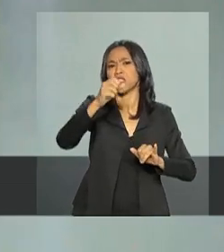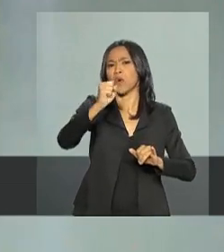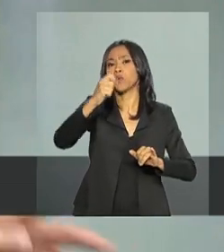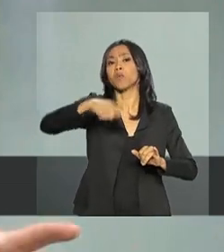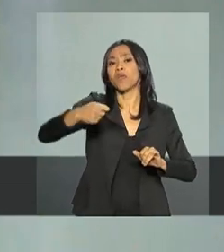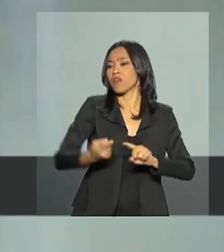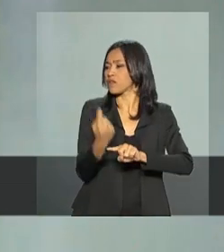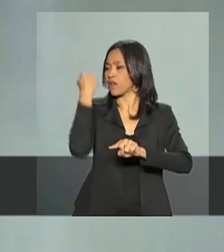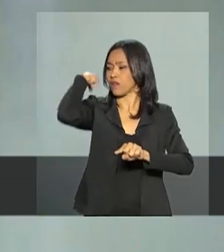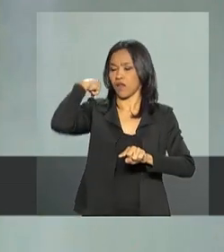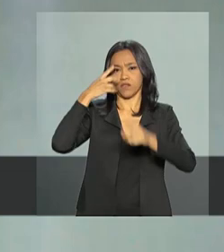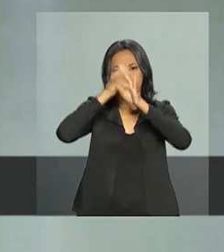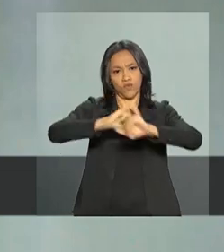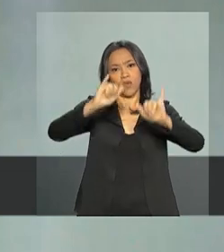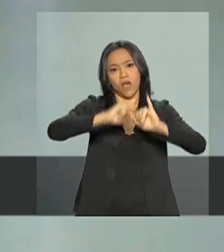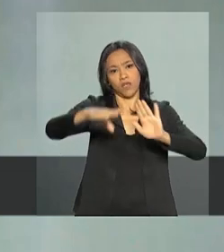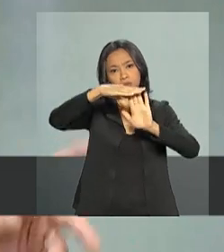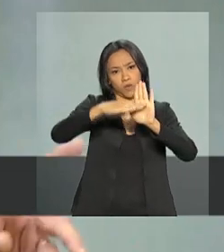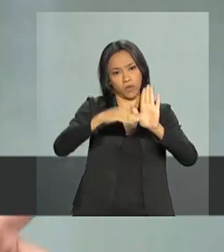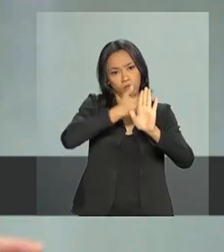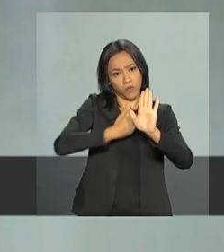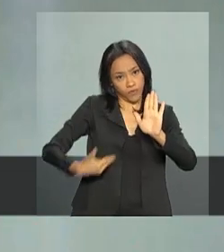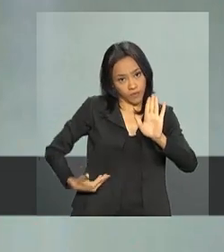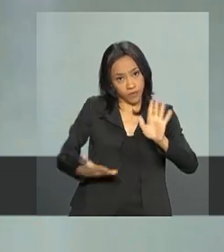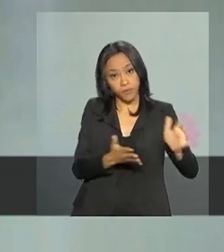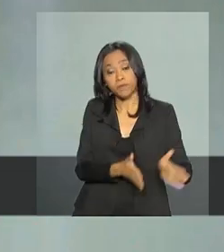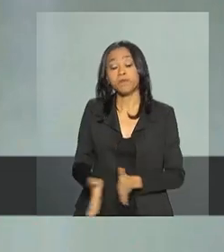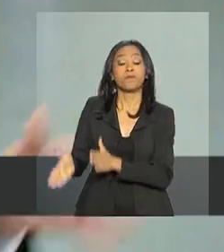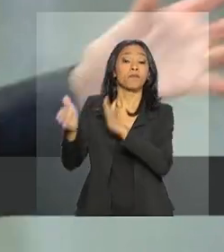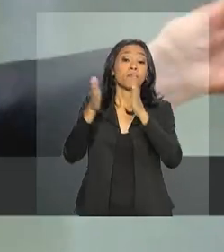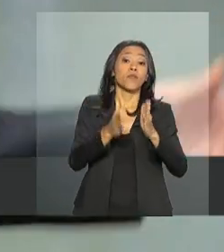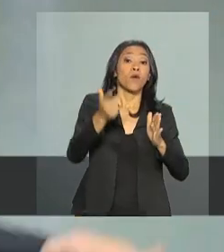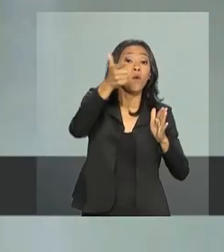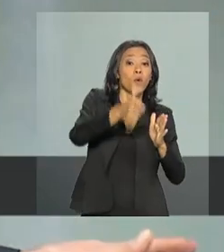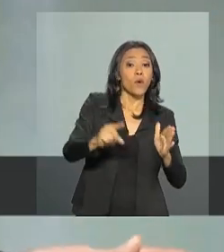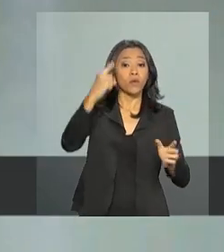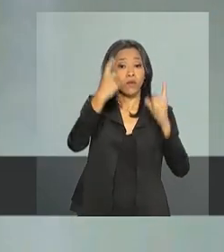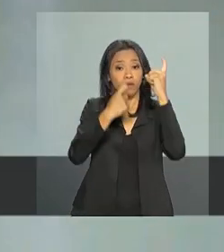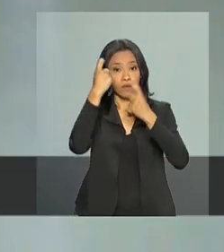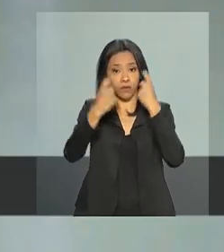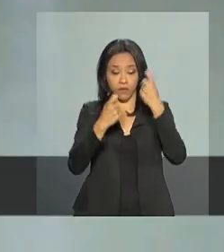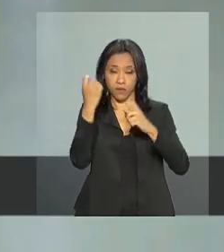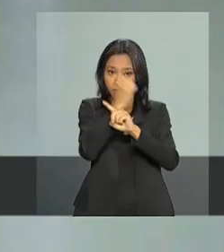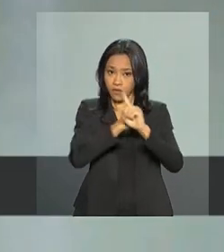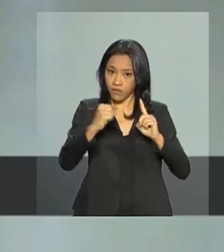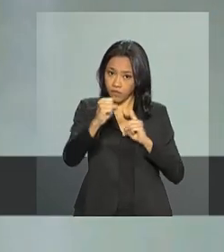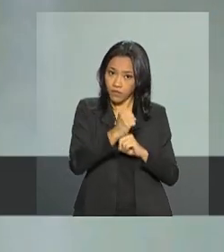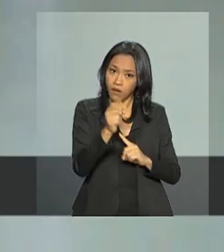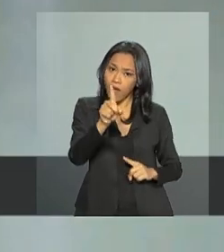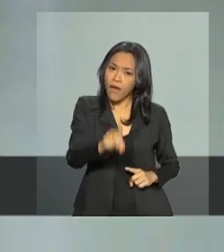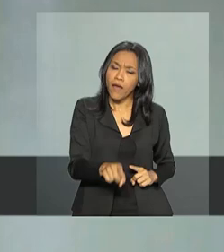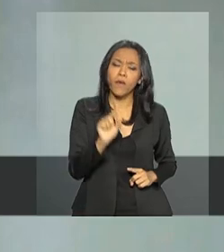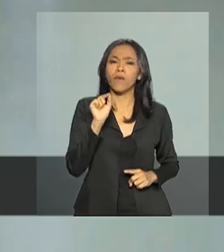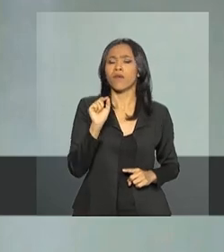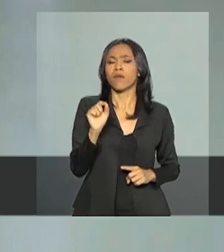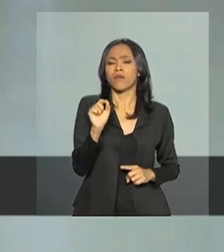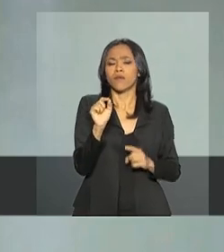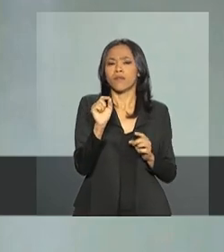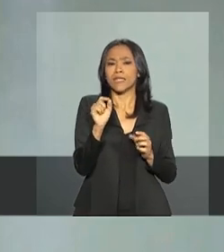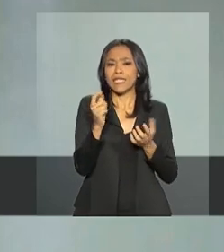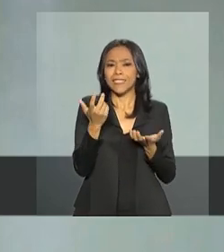nós temos esta preocupação social. Mas a outra vertente da preocupação social é precisamente aquela que cumpre